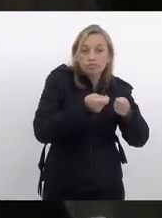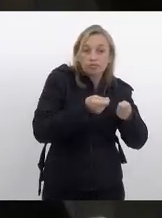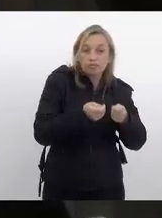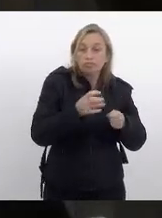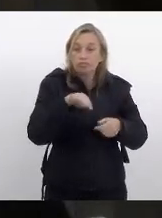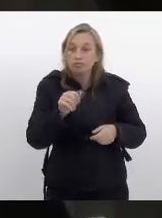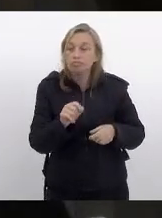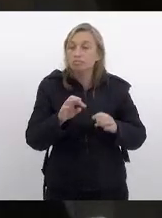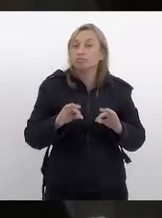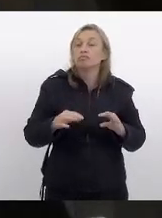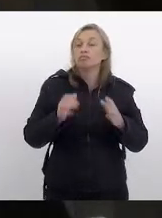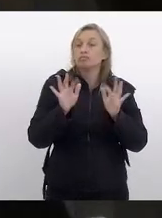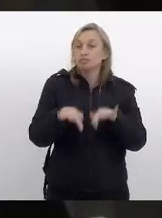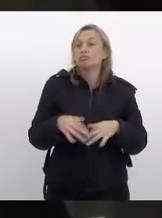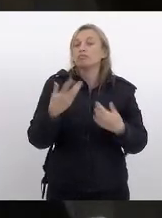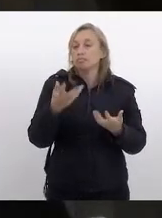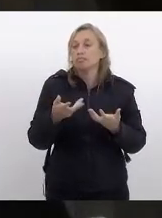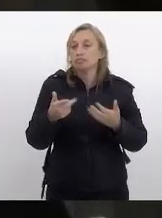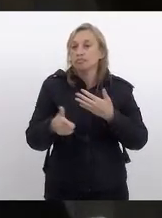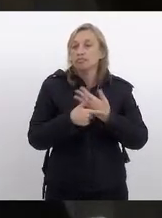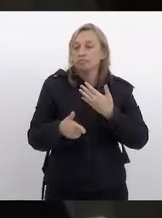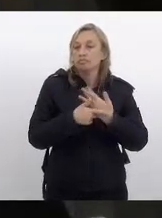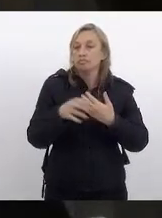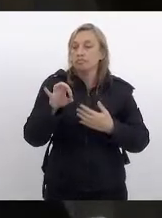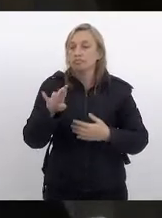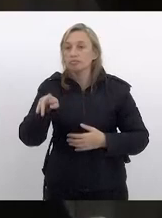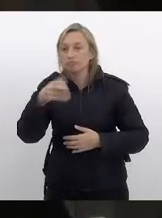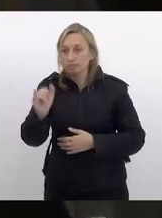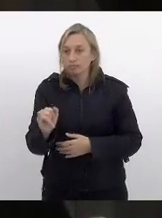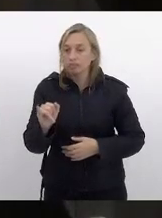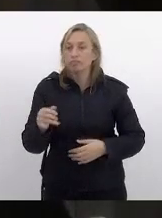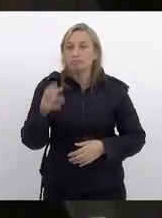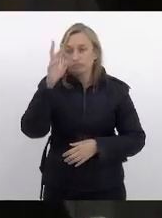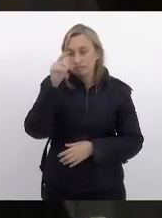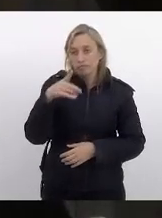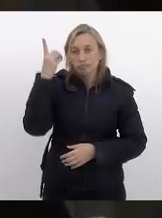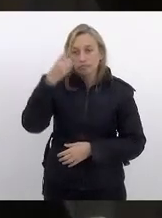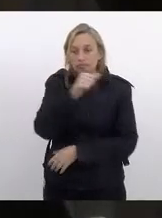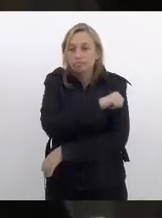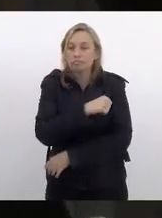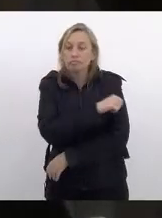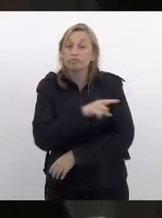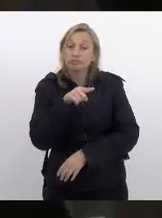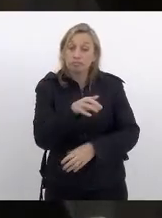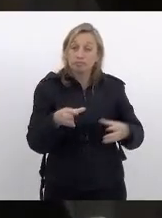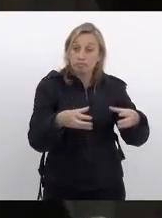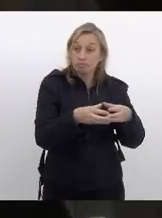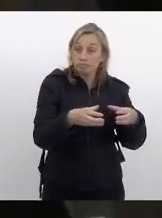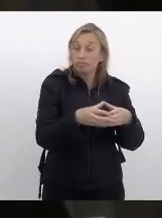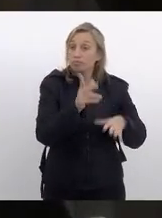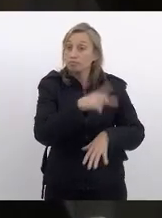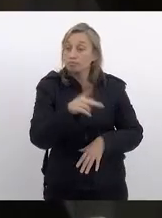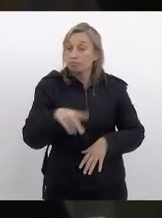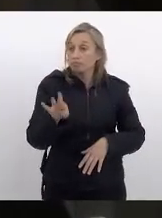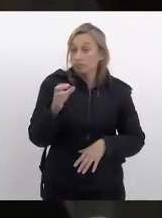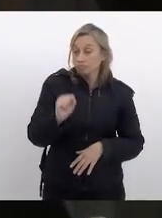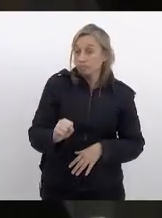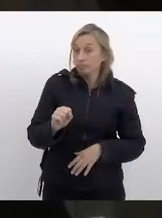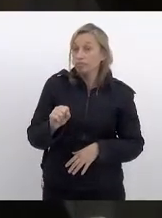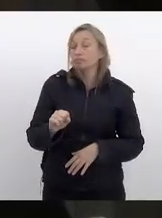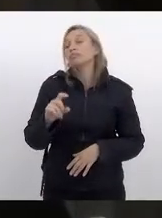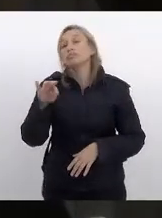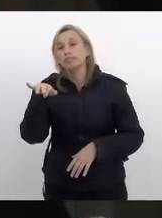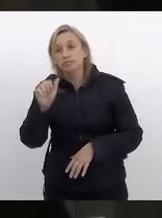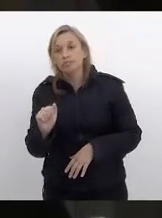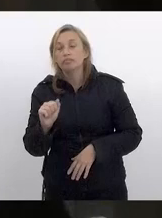estoque então eu quero destacar o papel do IFRJ deputada enfermeira Rejane desse coletivo de professores bolsistas da incubadora